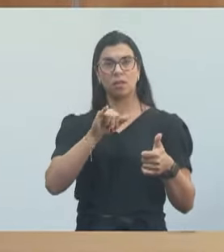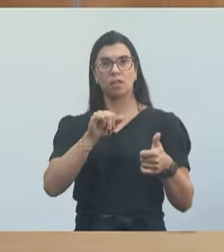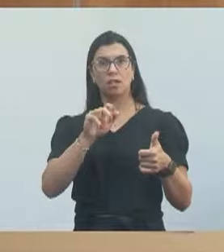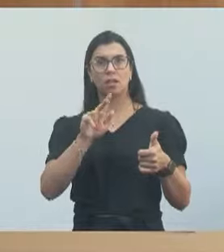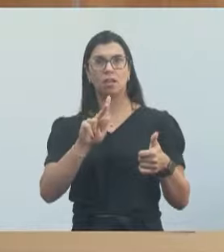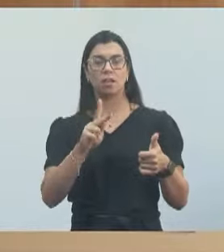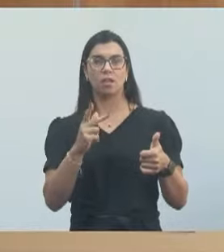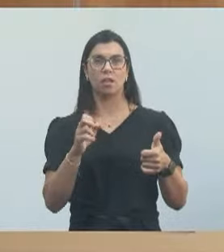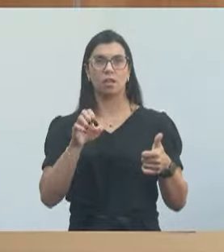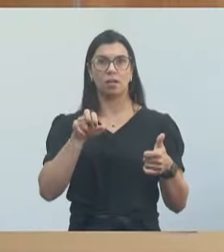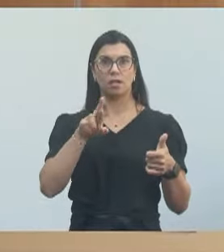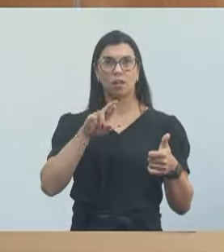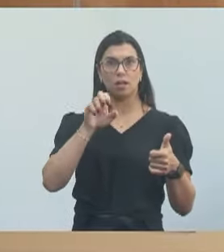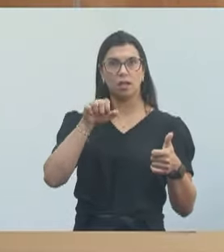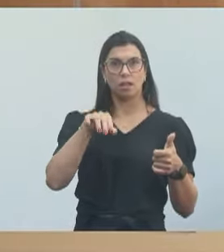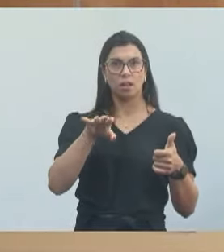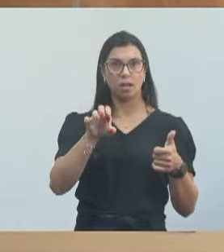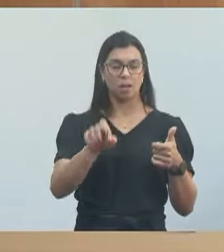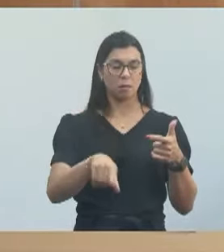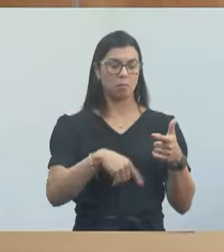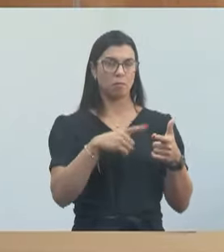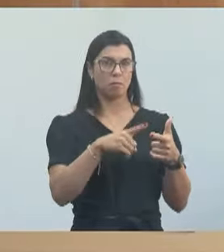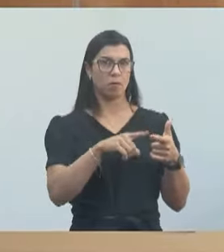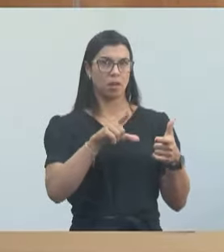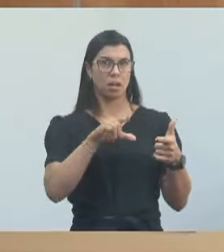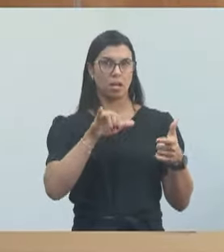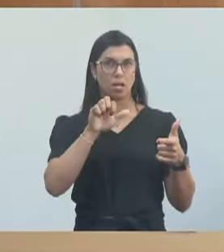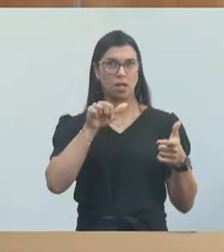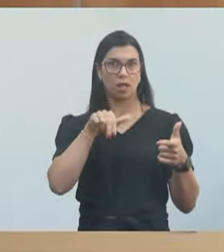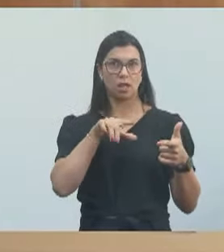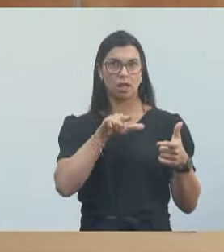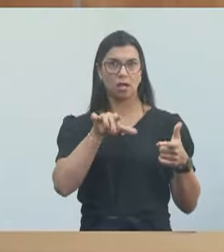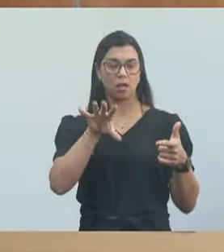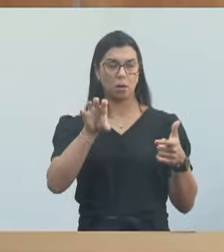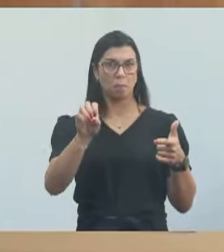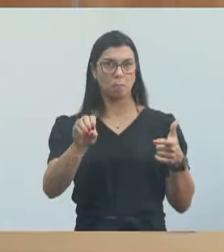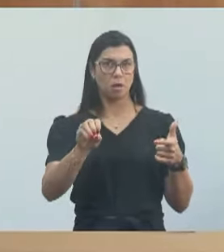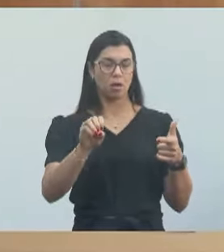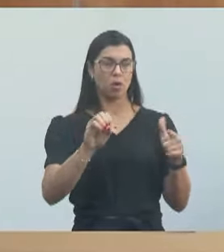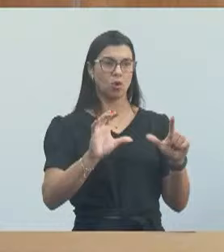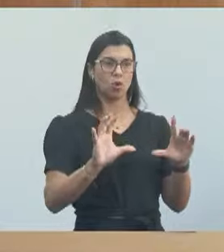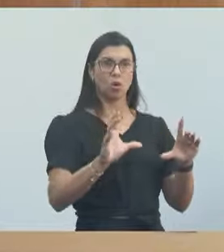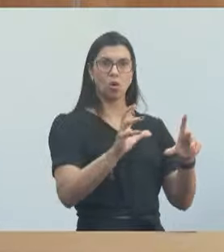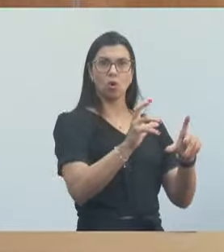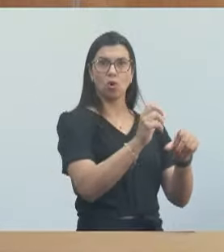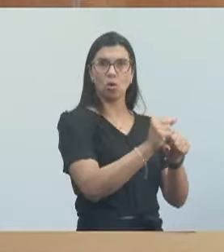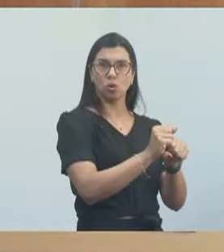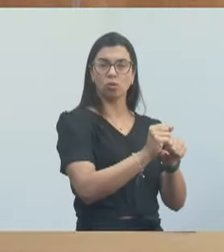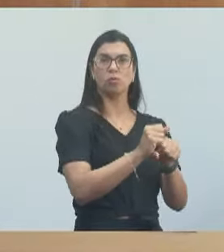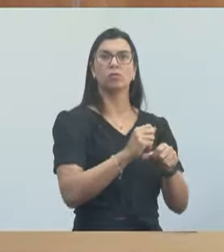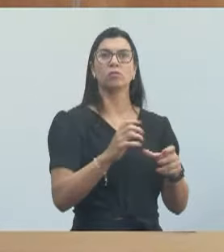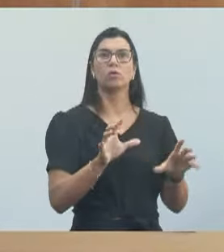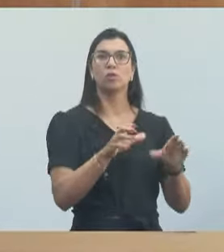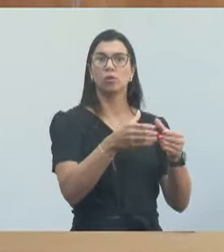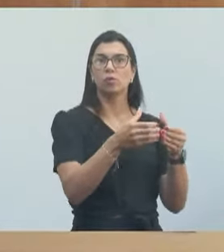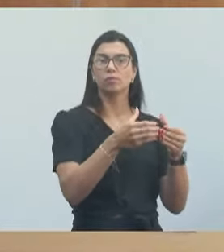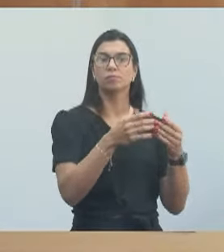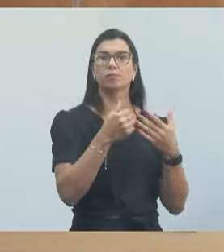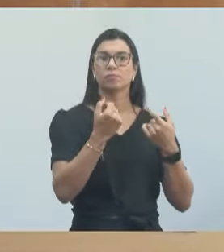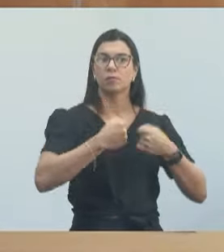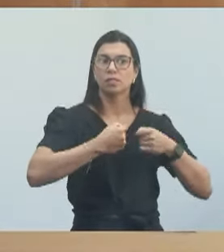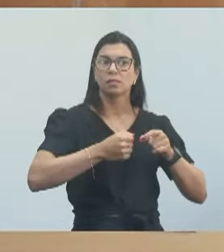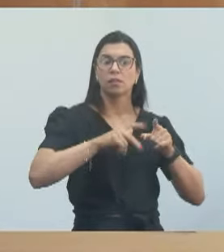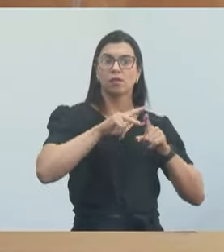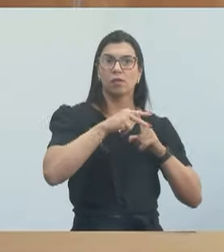frente, e o Limão do lado dele, toda a sua equipe, teve a visão de que precisava fazer uma